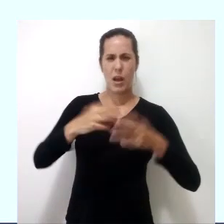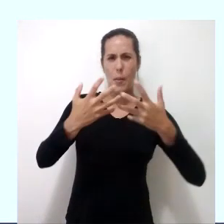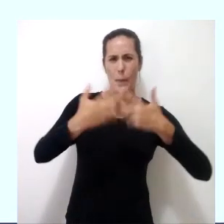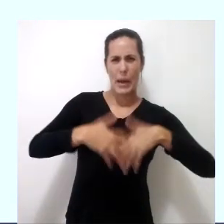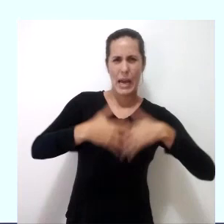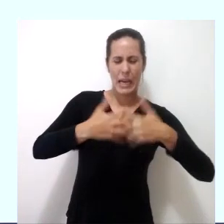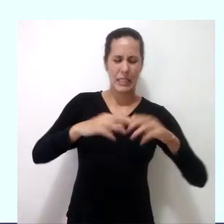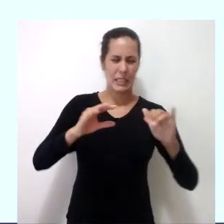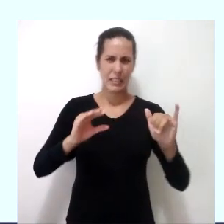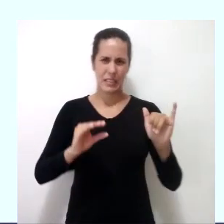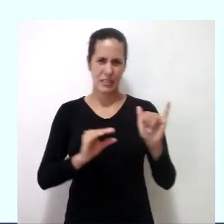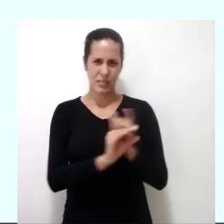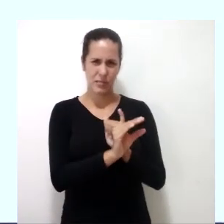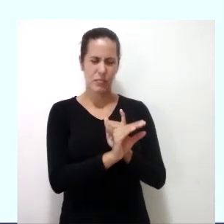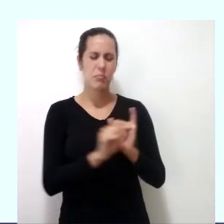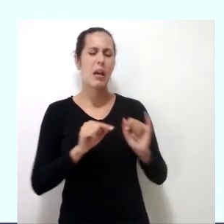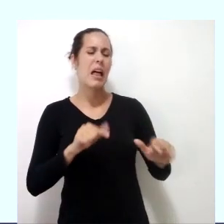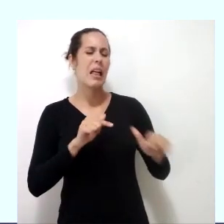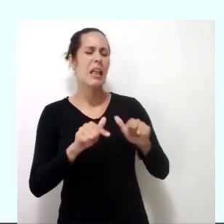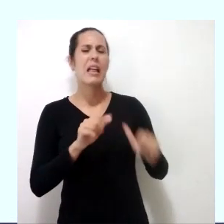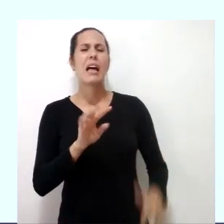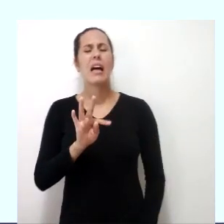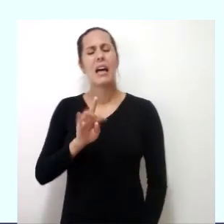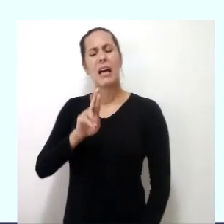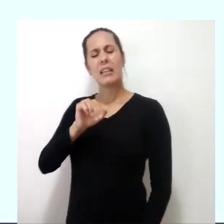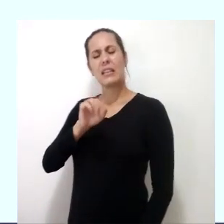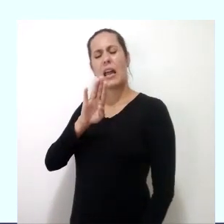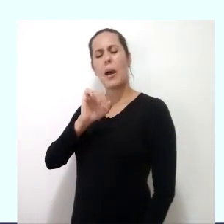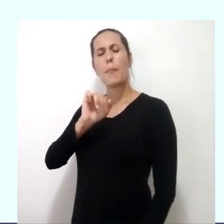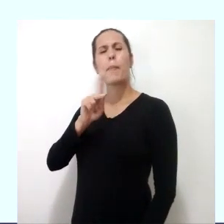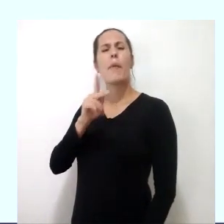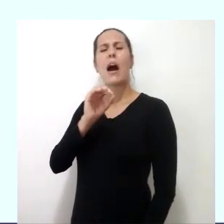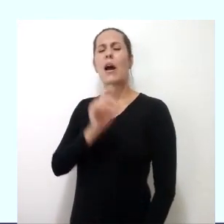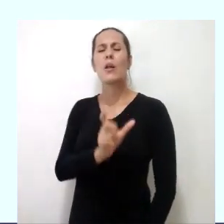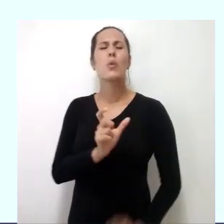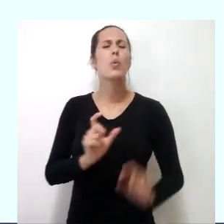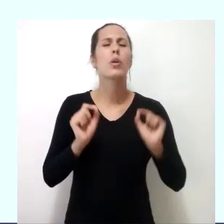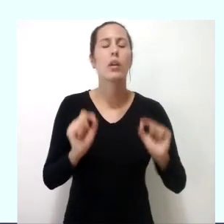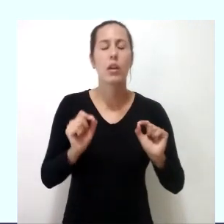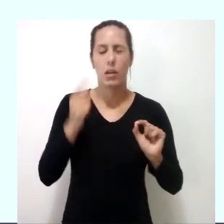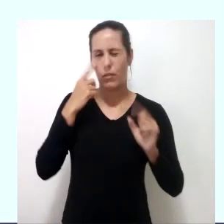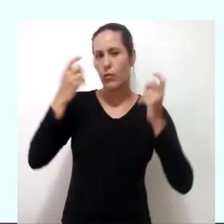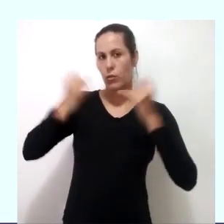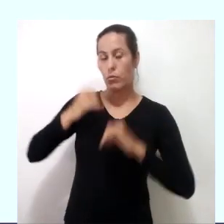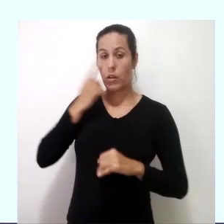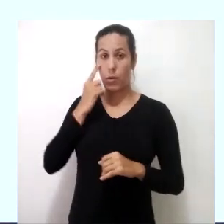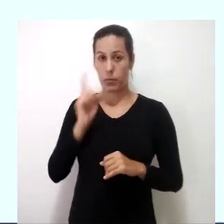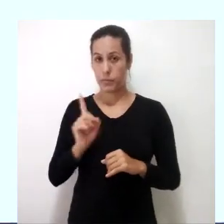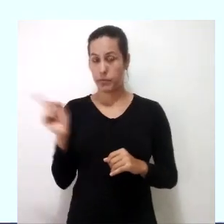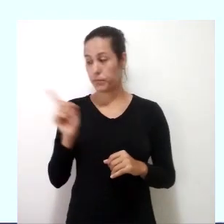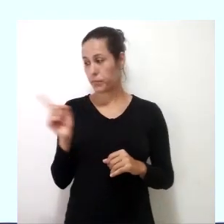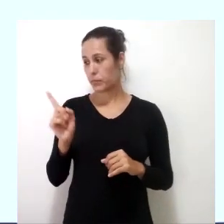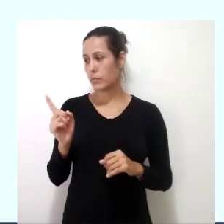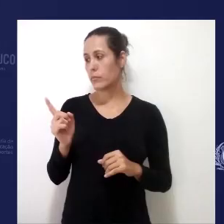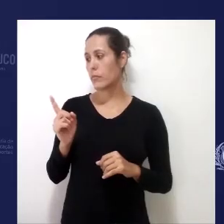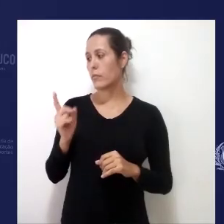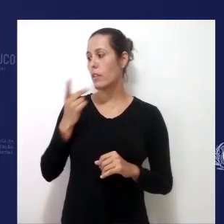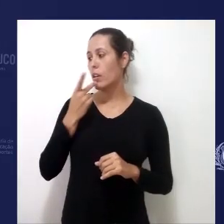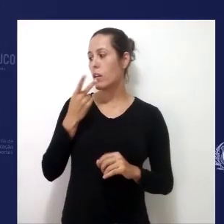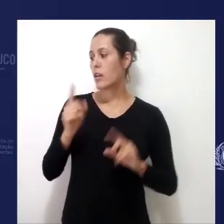trabalho em máquinas térmicas, a gente tem o que a gente chama de primeira lei da termodinâmica. Observe na